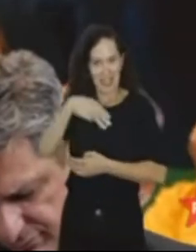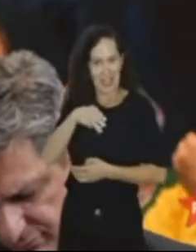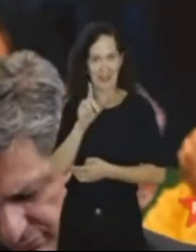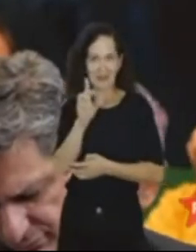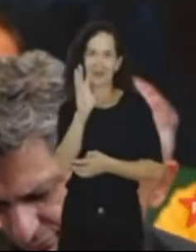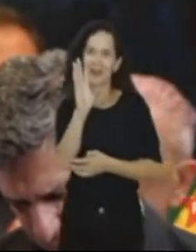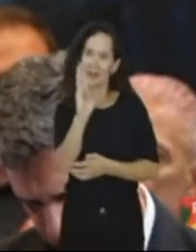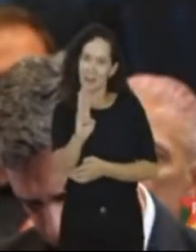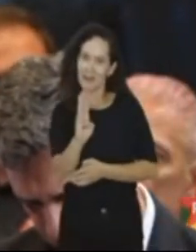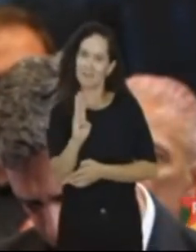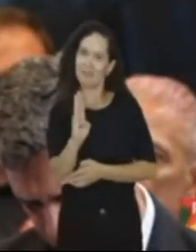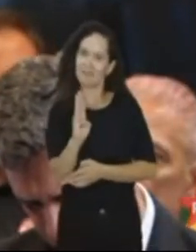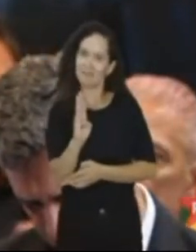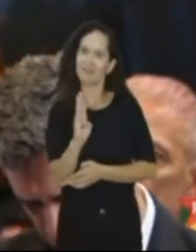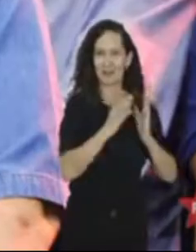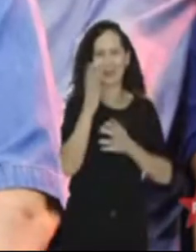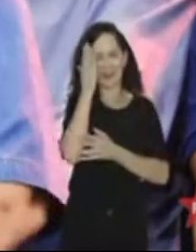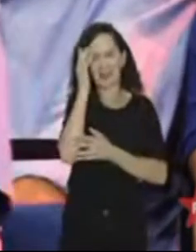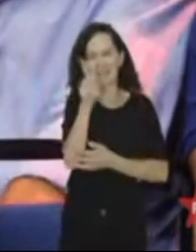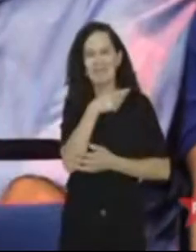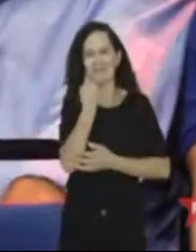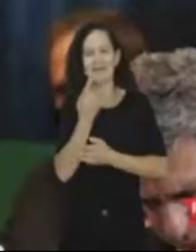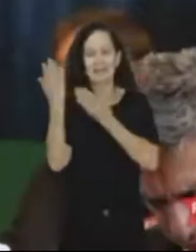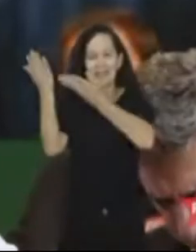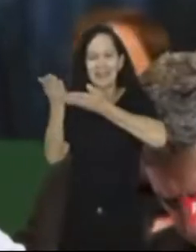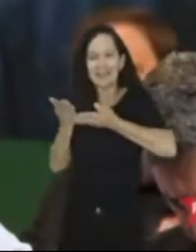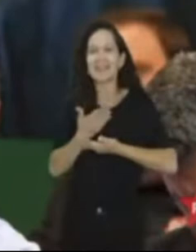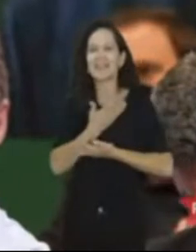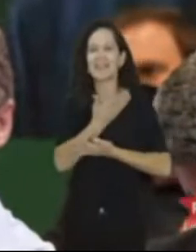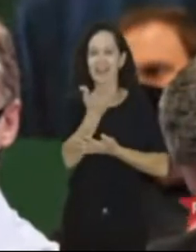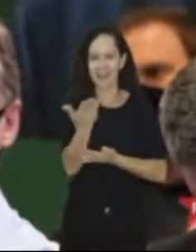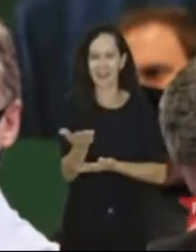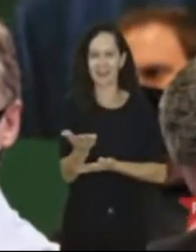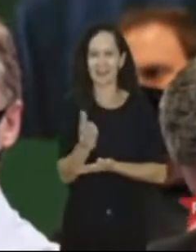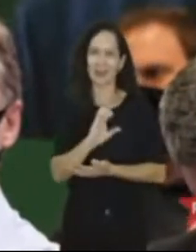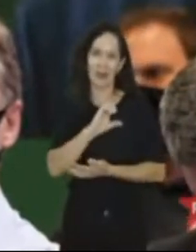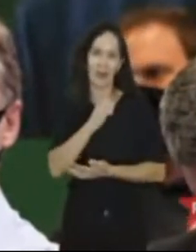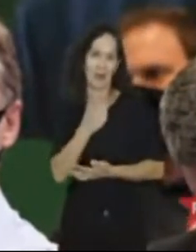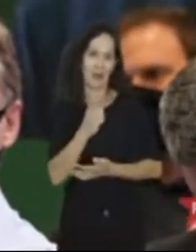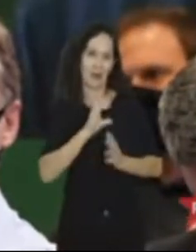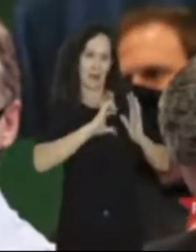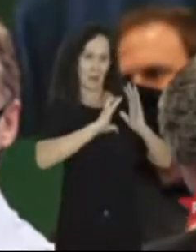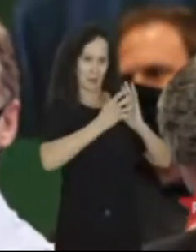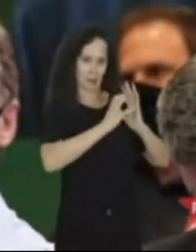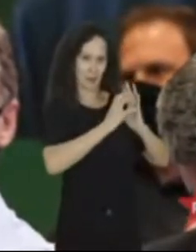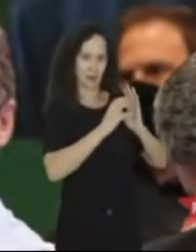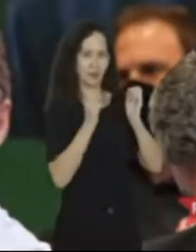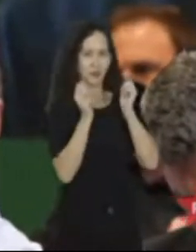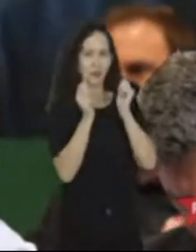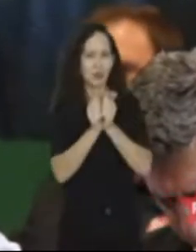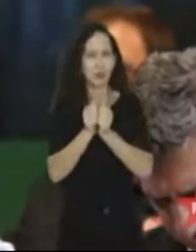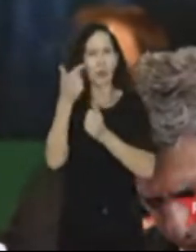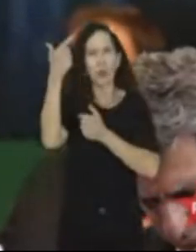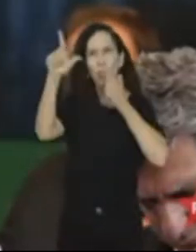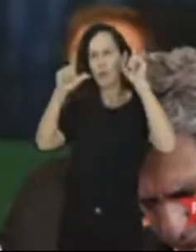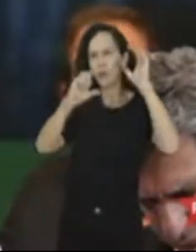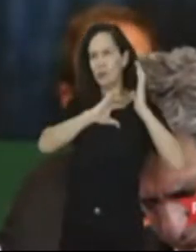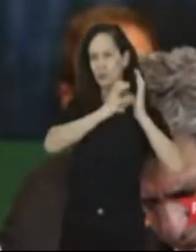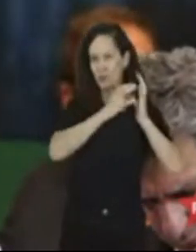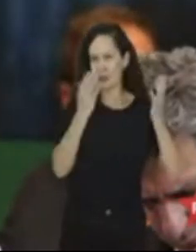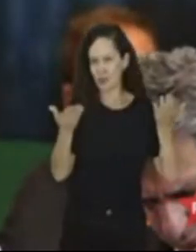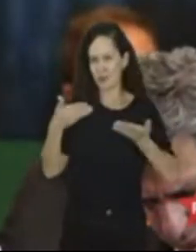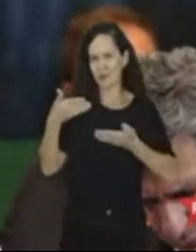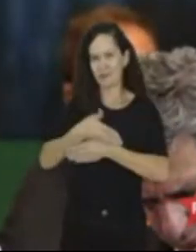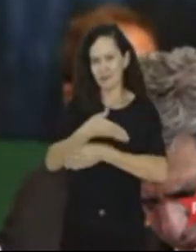e sei da tua luta nesse partido. E é óbvio que esse partido, junto com os demais partidos que estão aqui e com